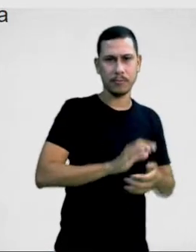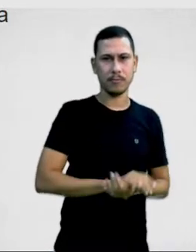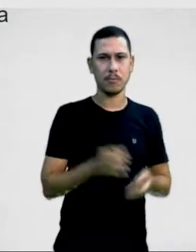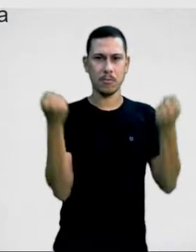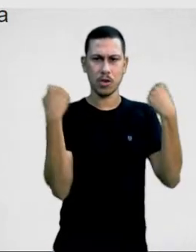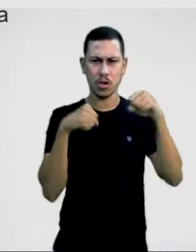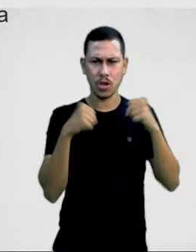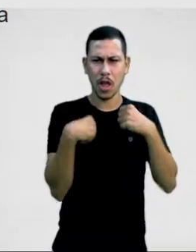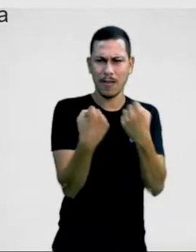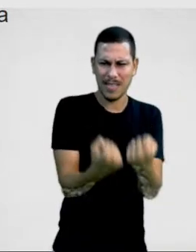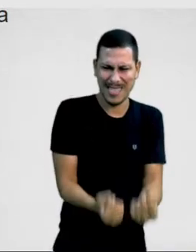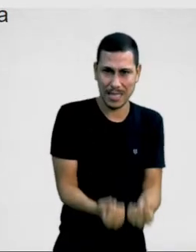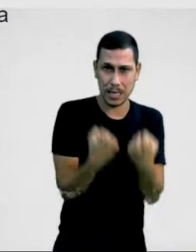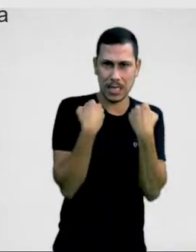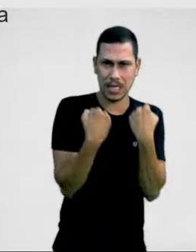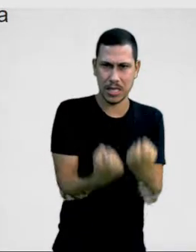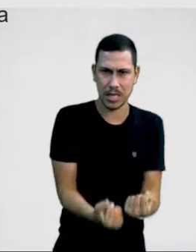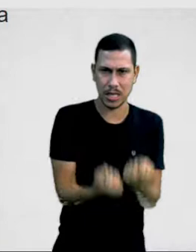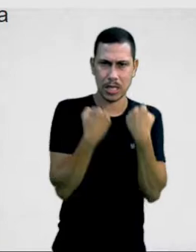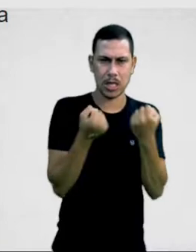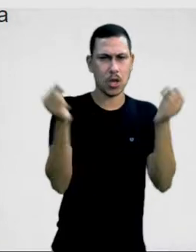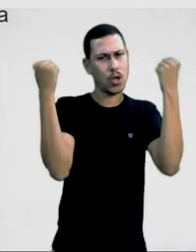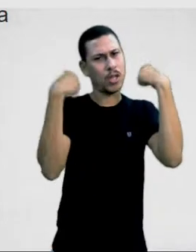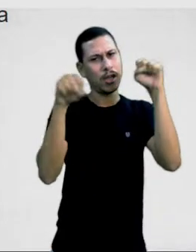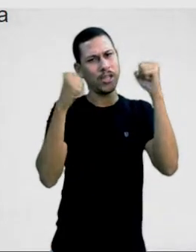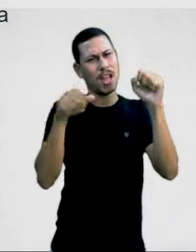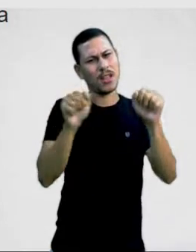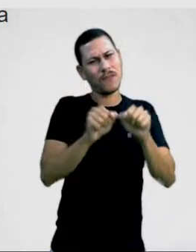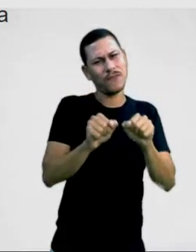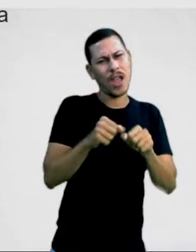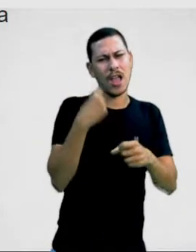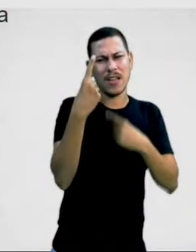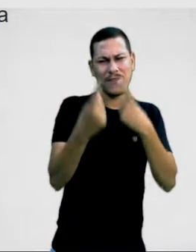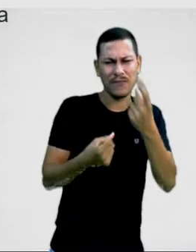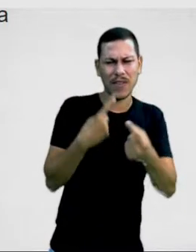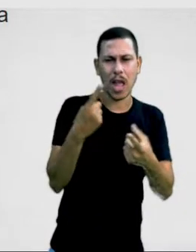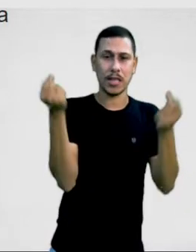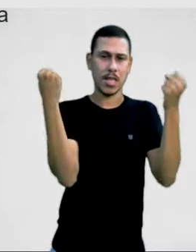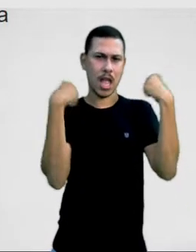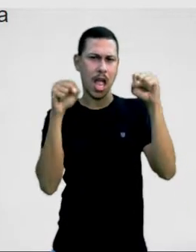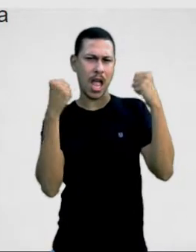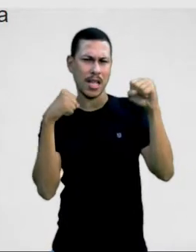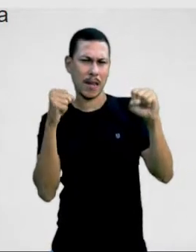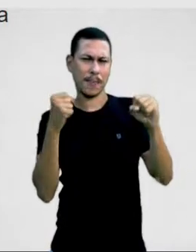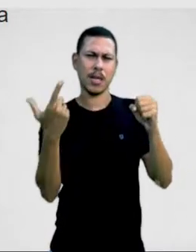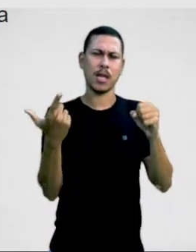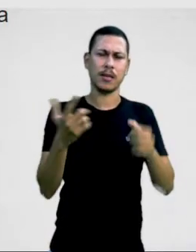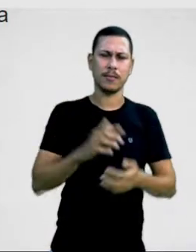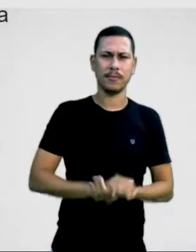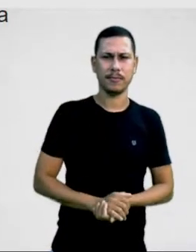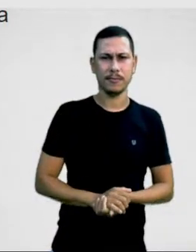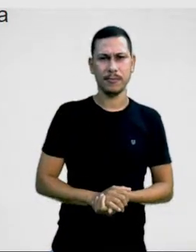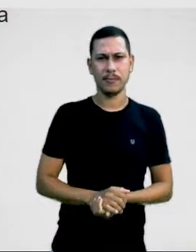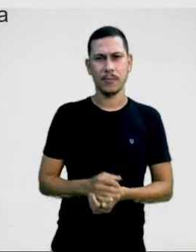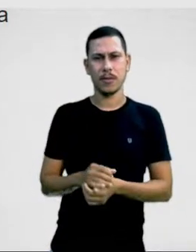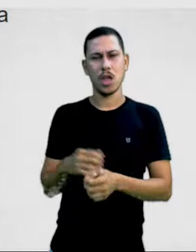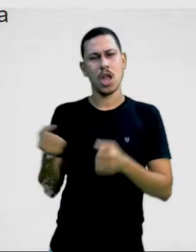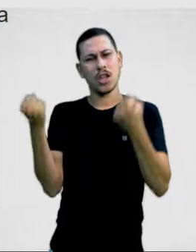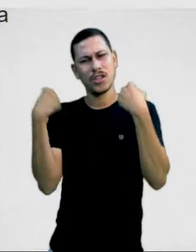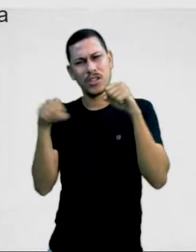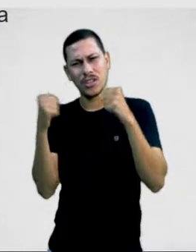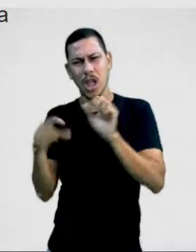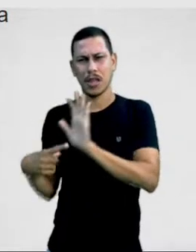o condicionamento físico, que é a ginástica que a gente faz muitas vezes em academia, em clubes, tá? Ginástica de